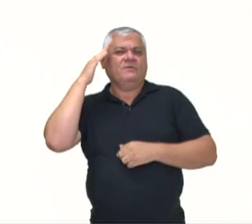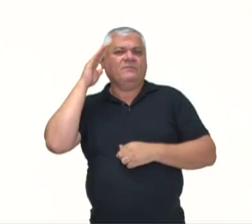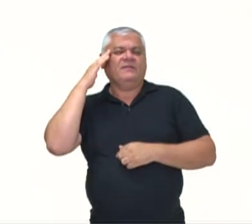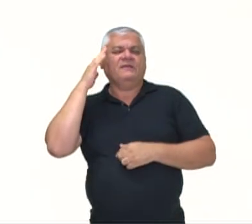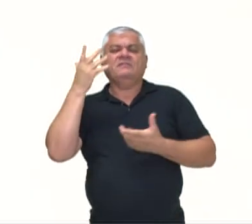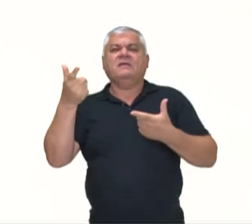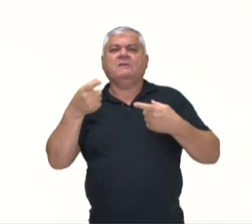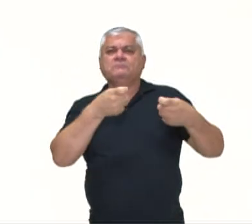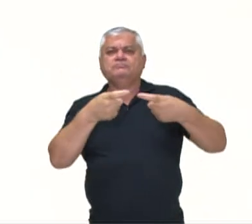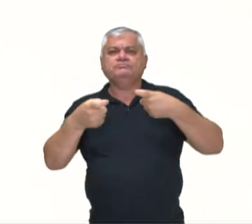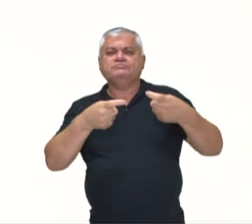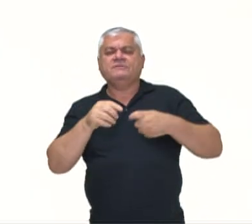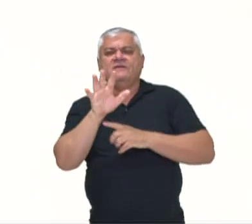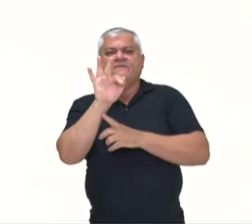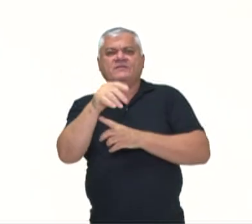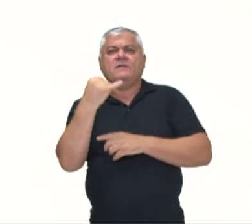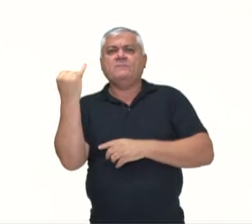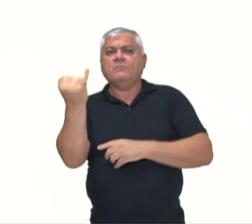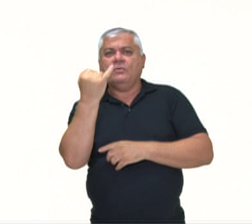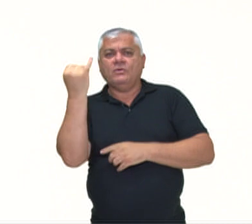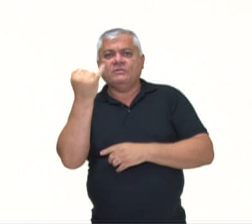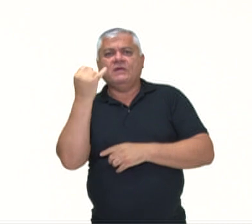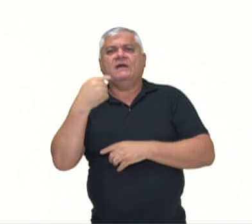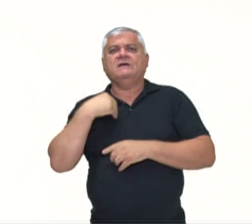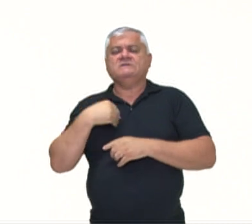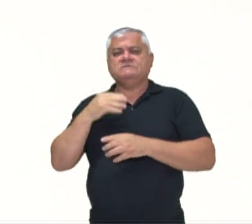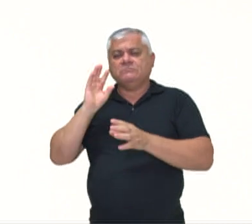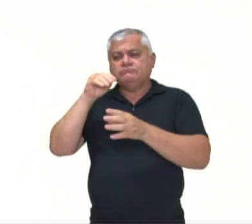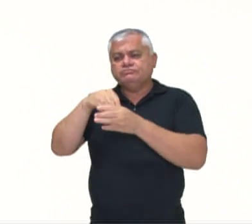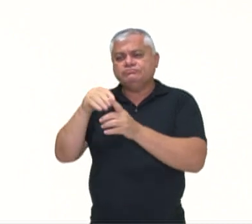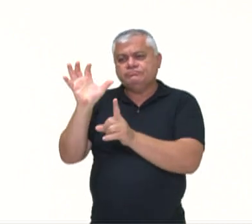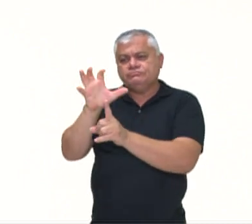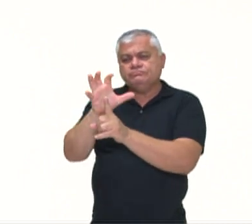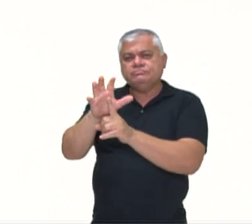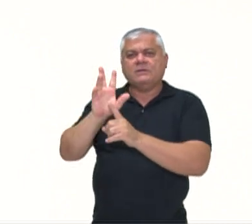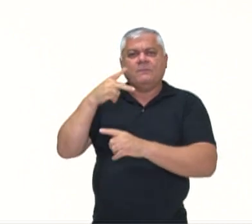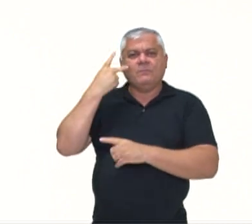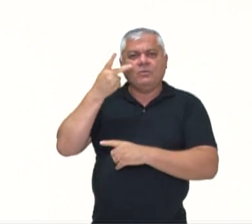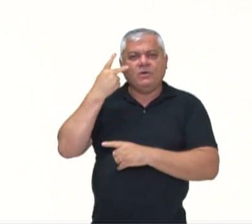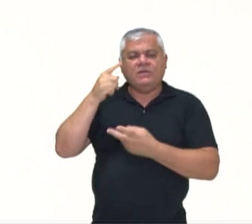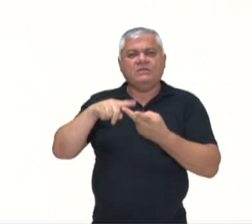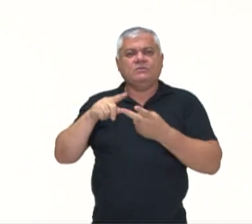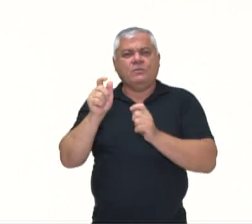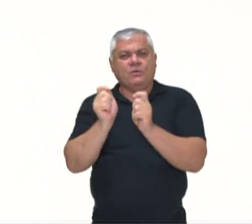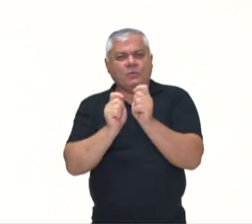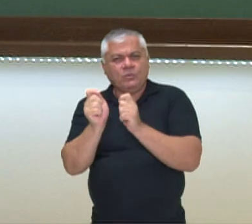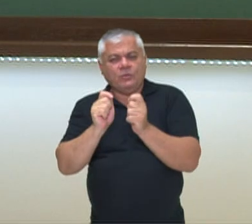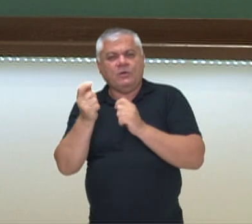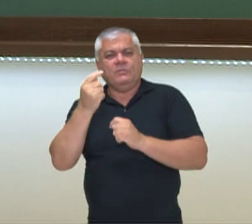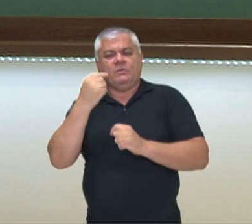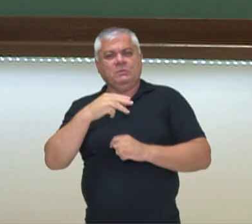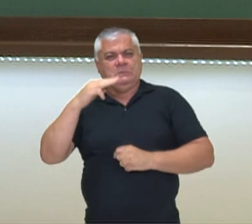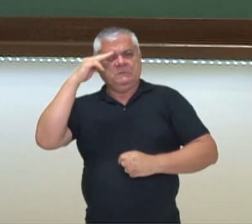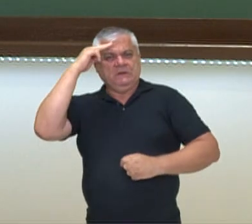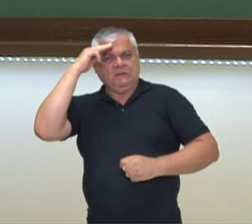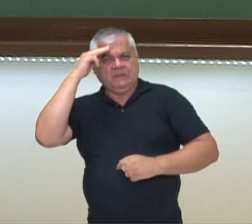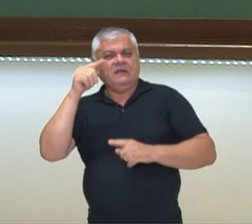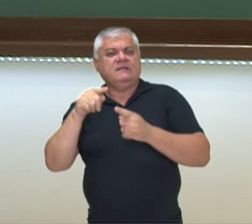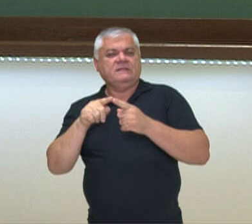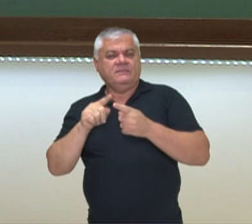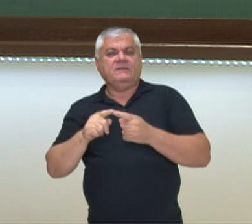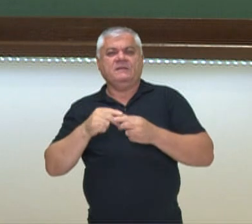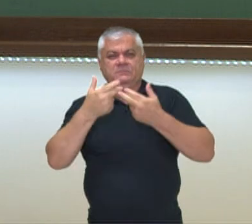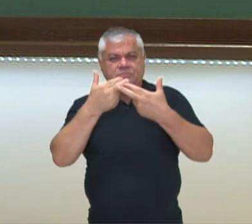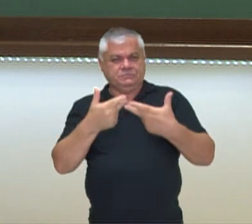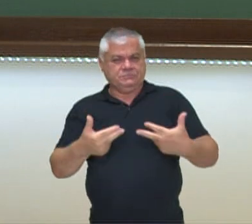Guerra Fria e sua influência nos aspectos político, econômico, militar e ideológico, além de algumas outras